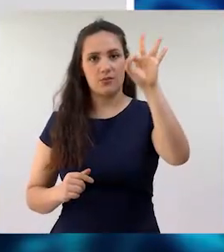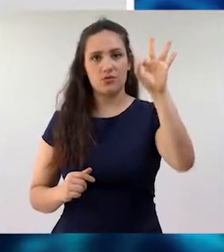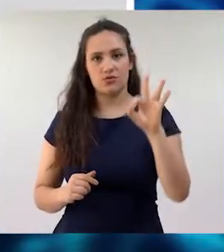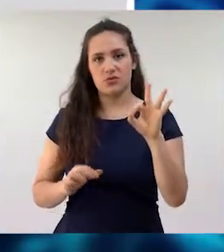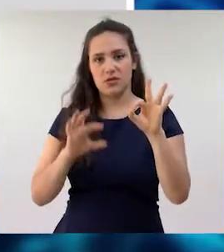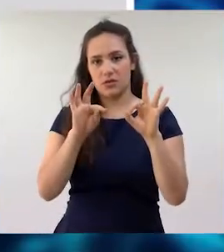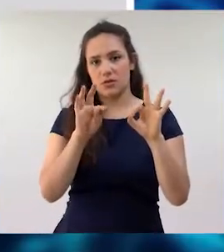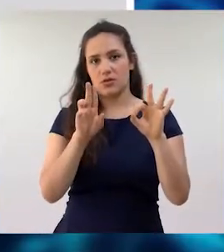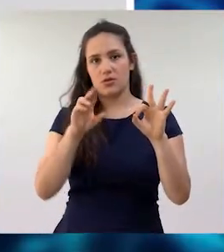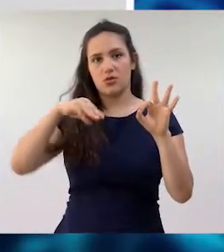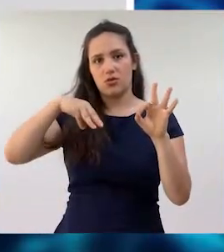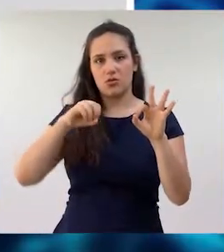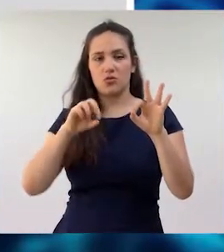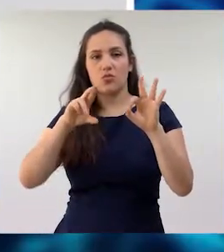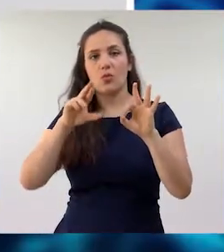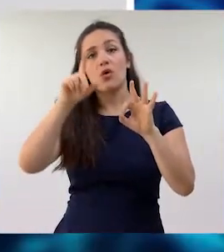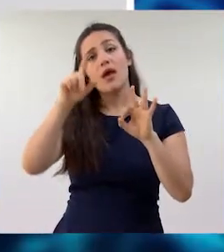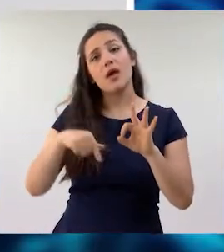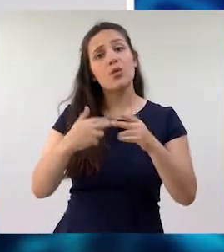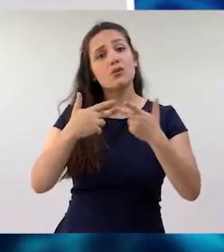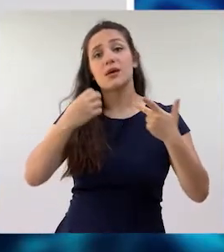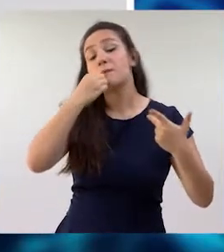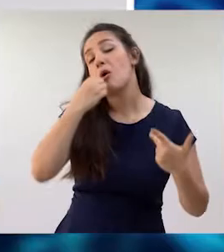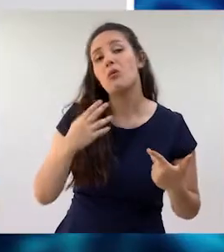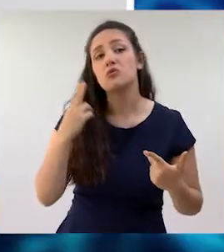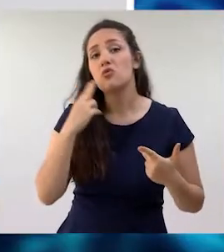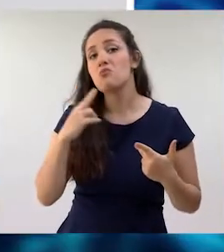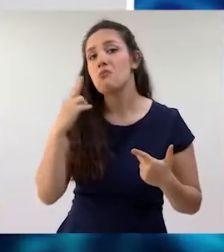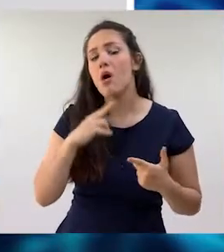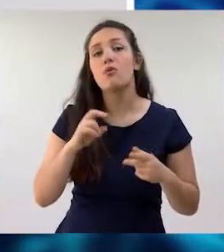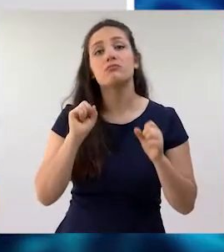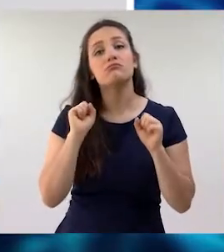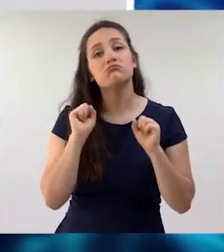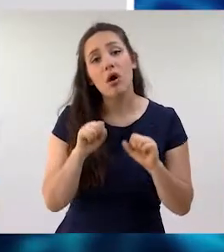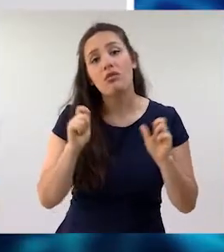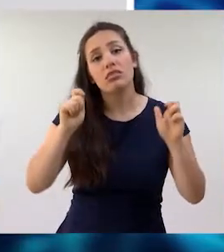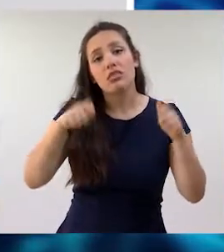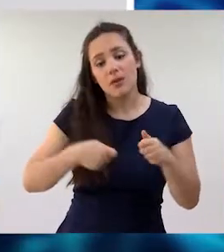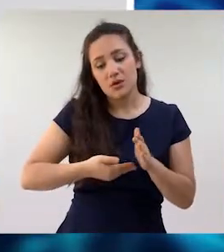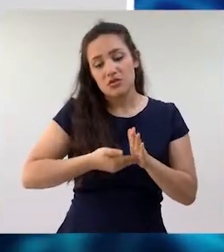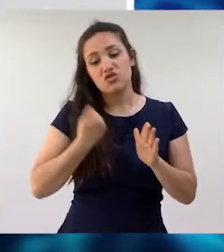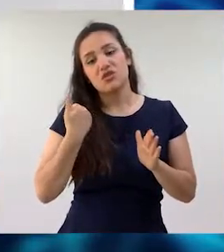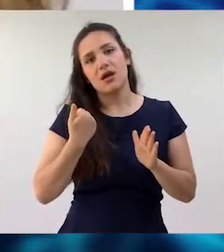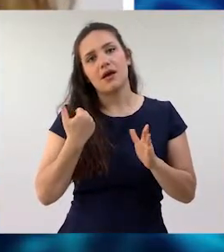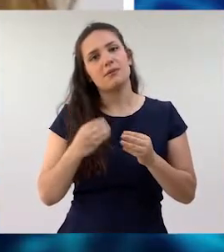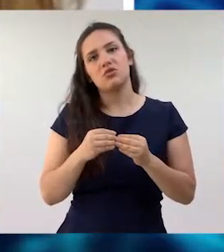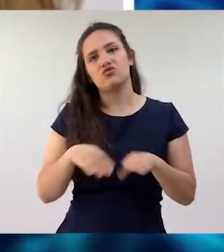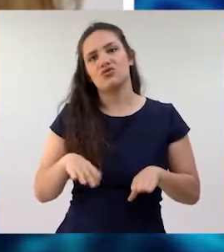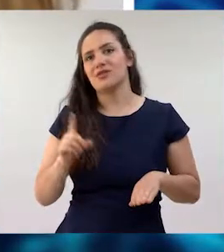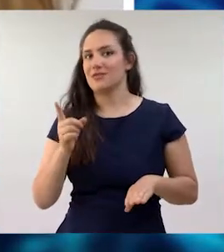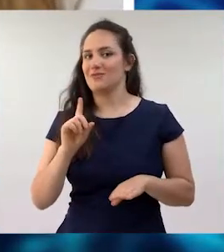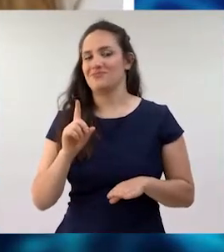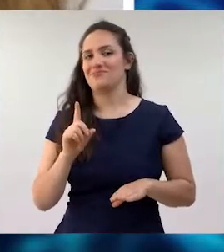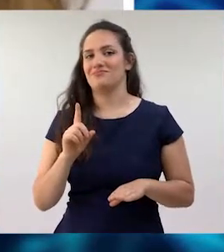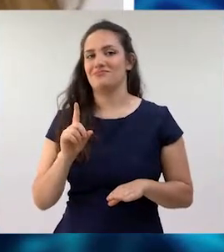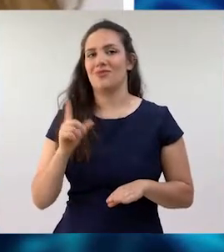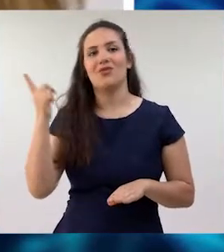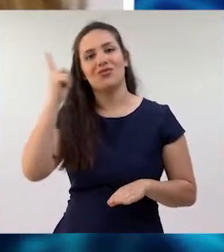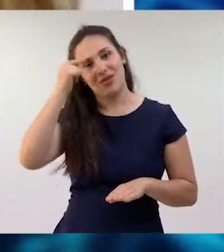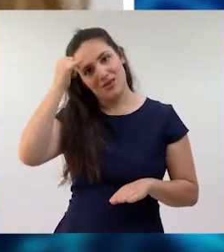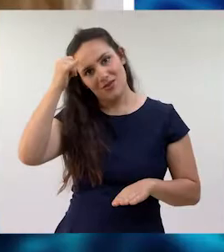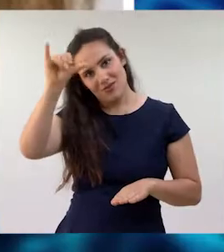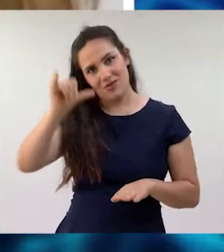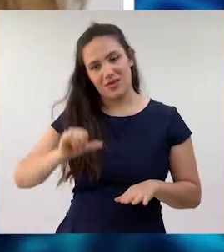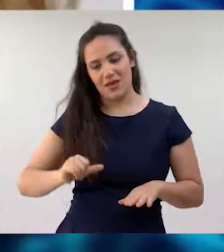80% desses tumores, eles vêm de uma lesão benigna, que a gente pode retirar,